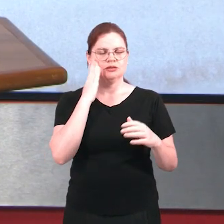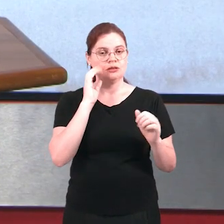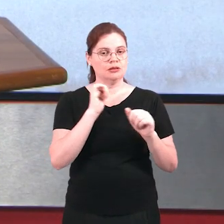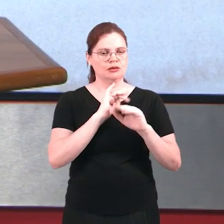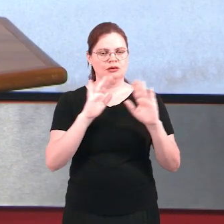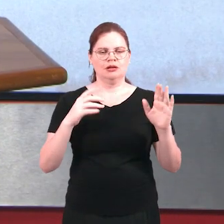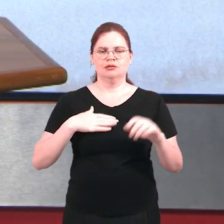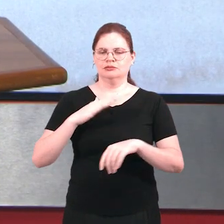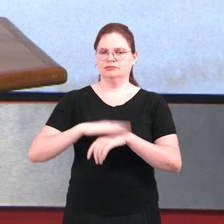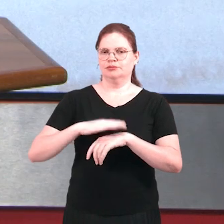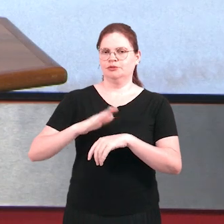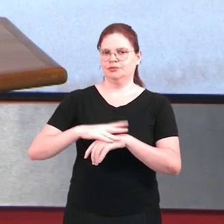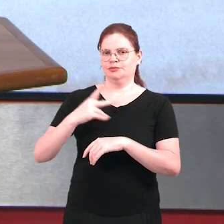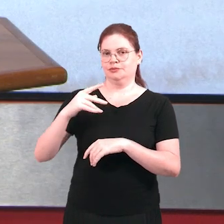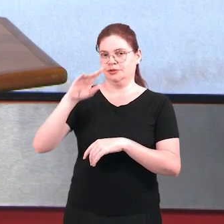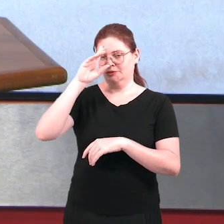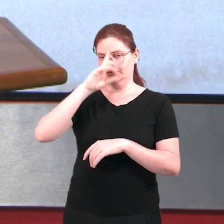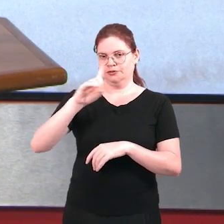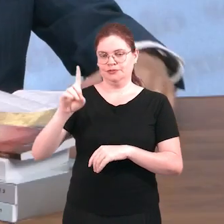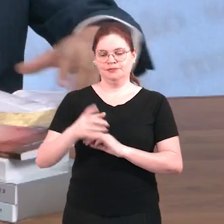ou lendas.